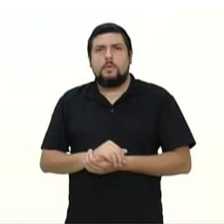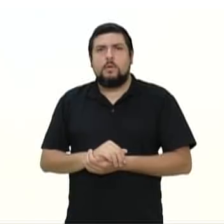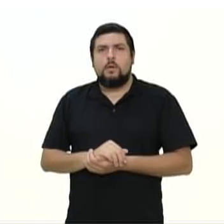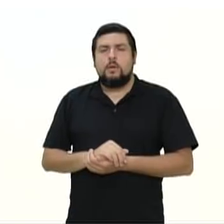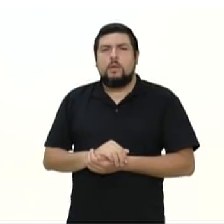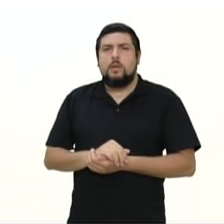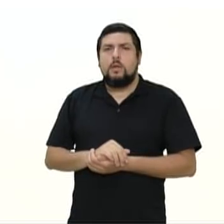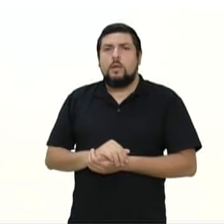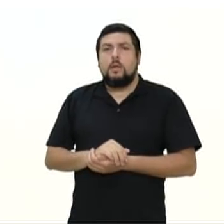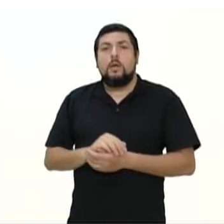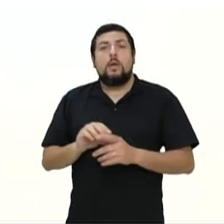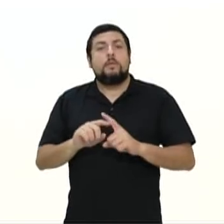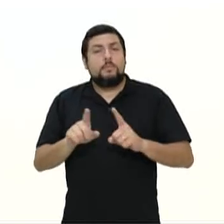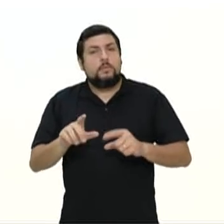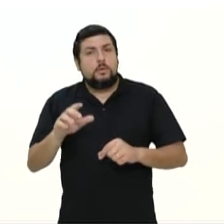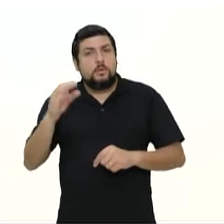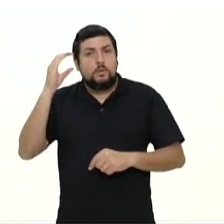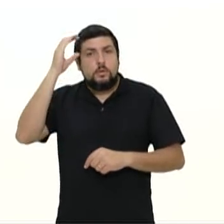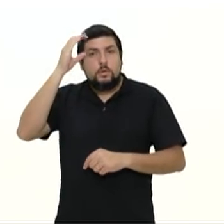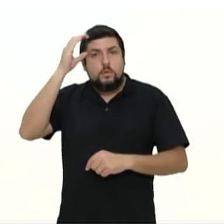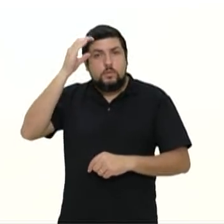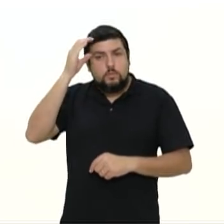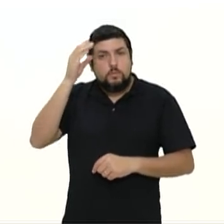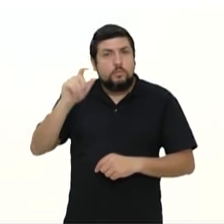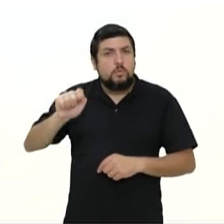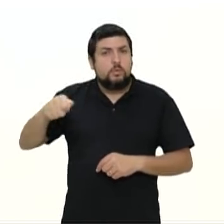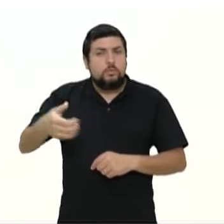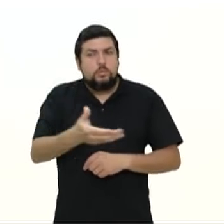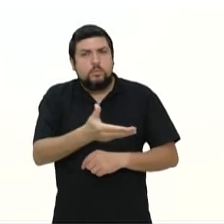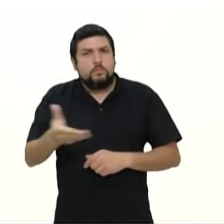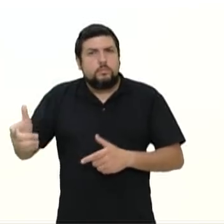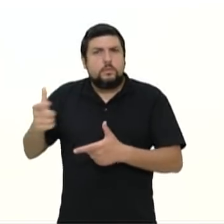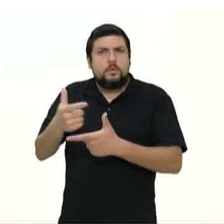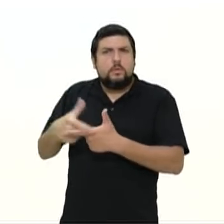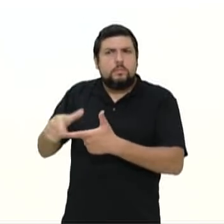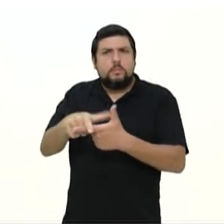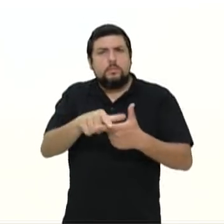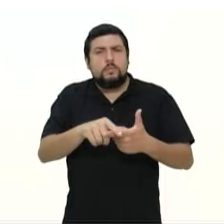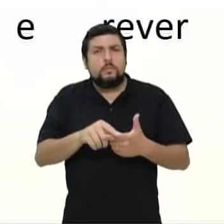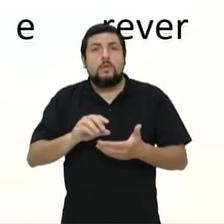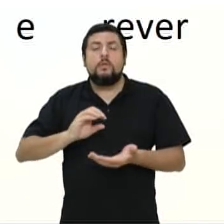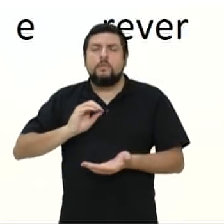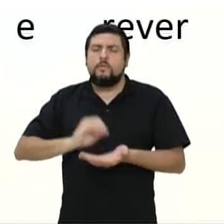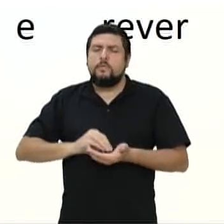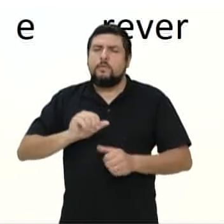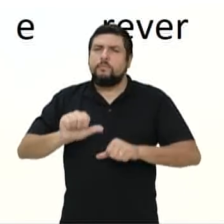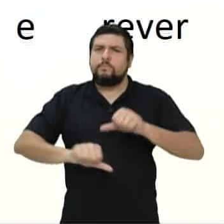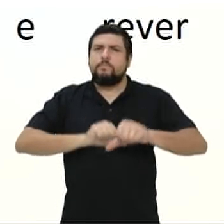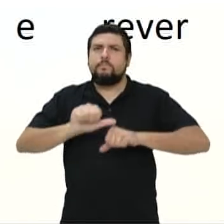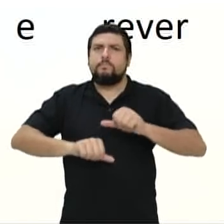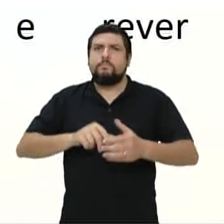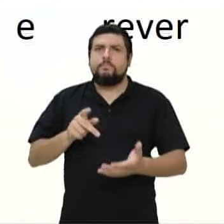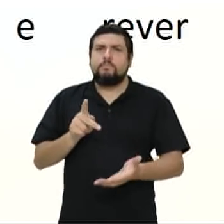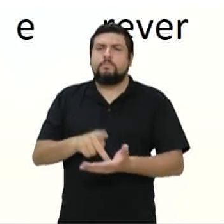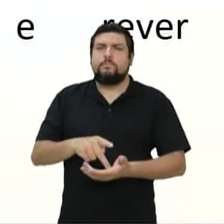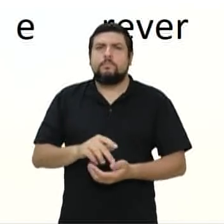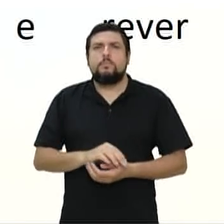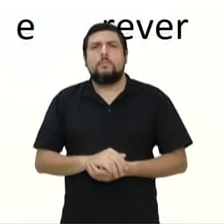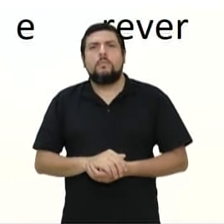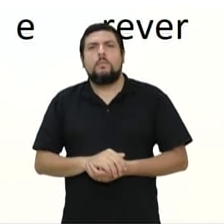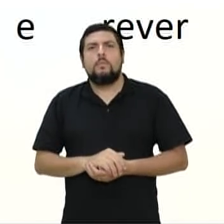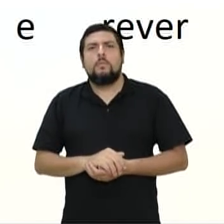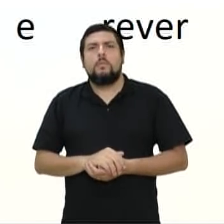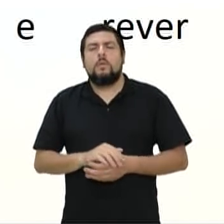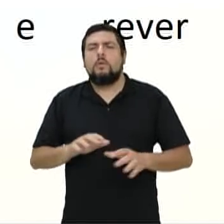a consciência sobre o problema venha crescendo, faltam mudanças concretas. O estímulo,